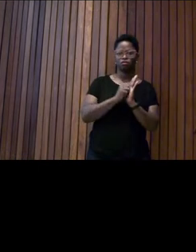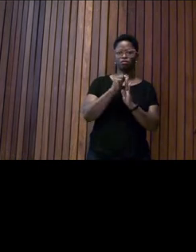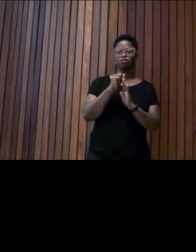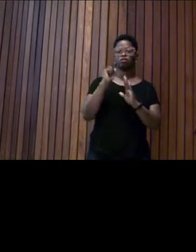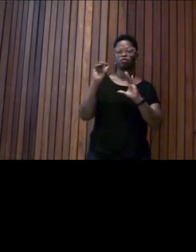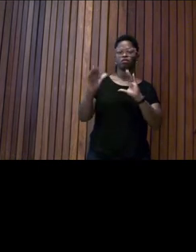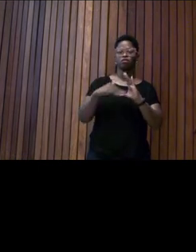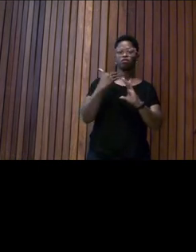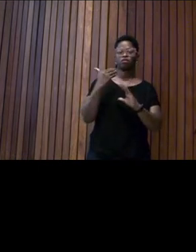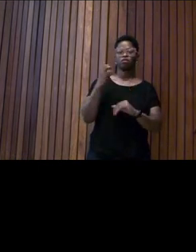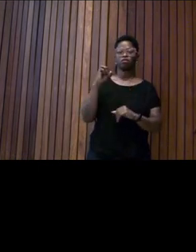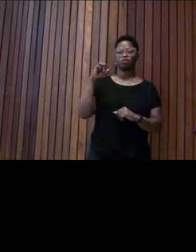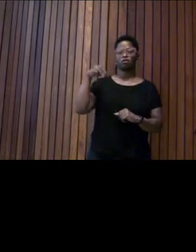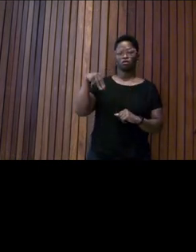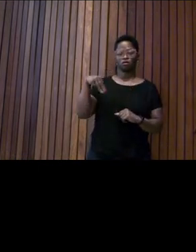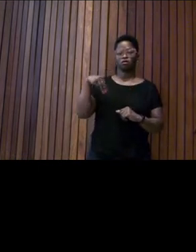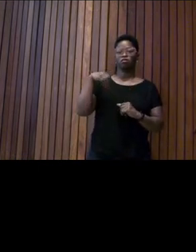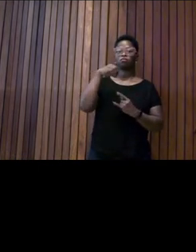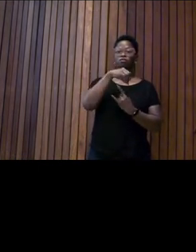e-mail